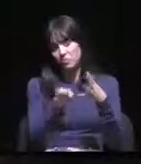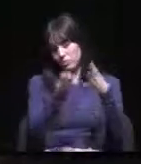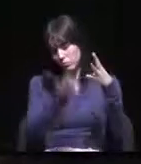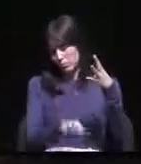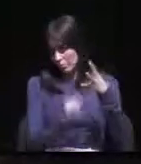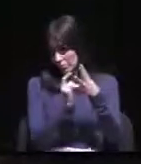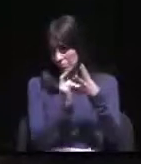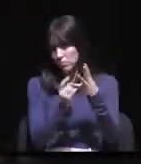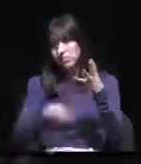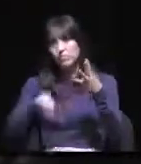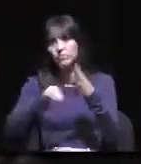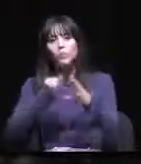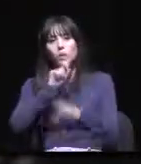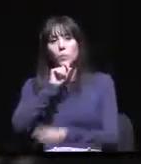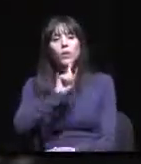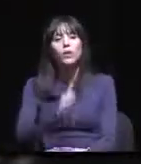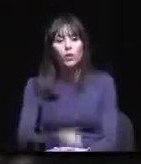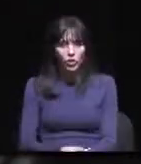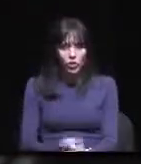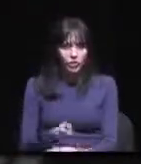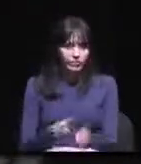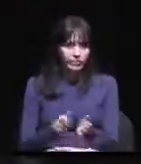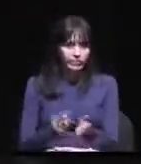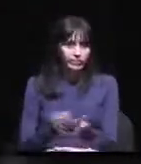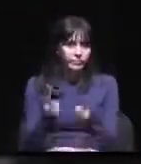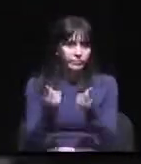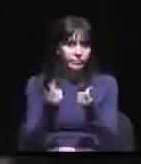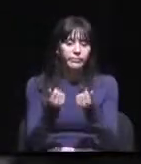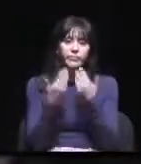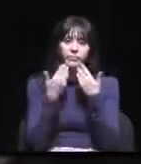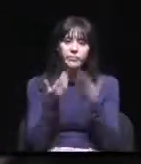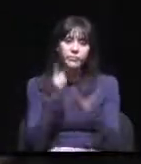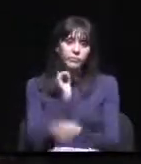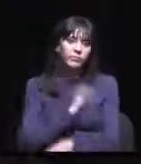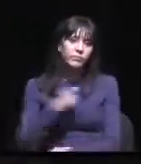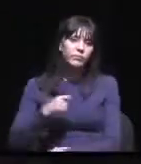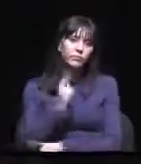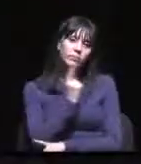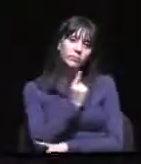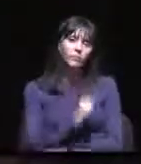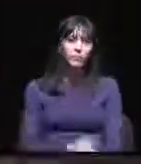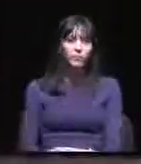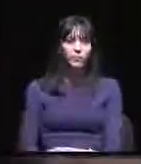texto, a questão da insuficiência económica. Obrigado, Sra. Presidente, em exercício.